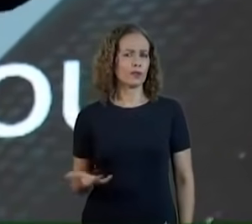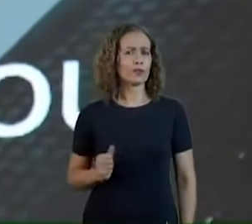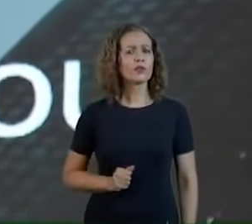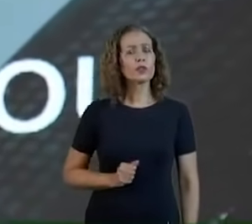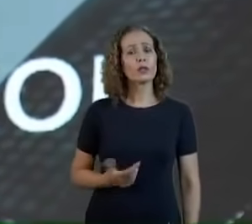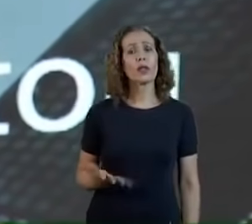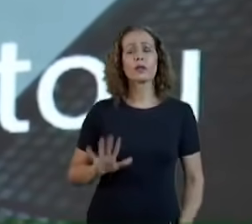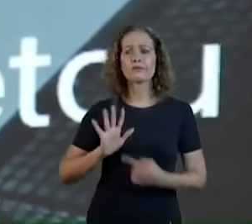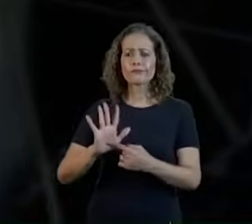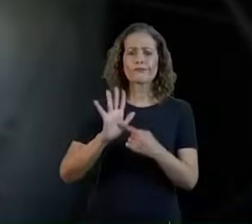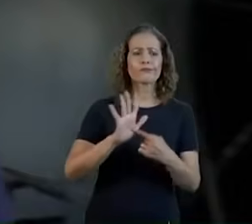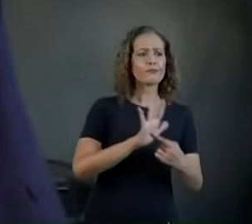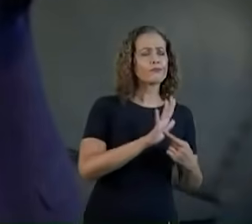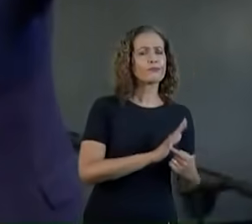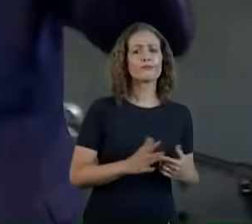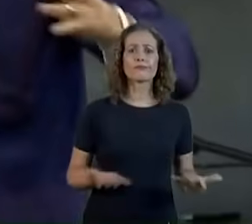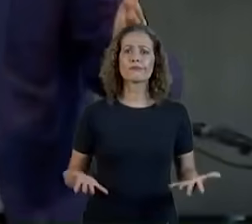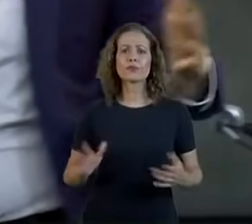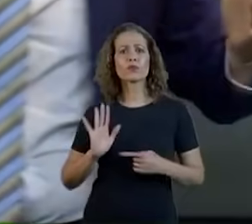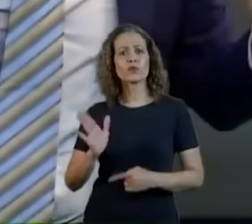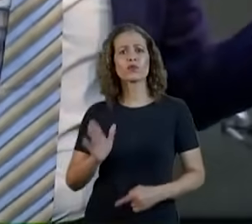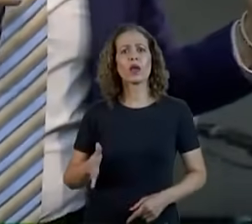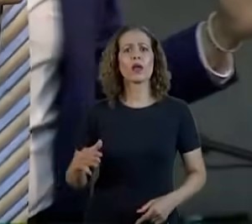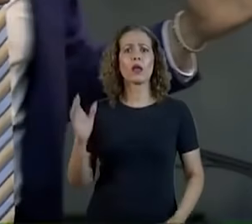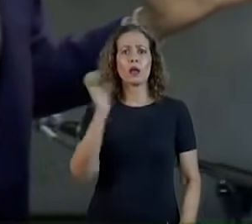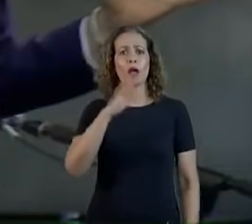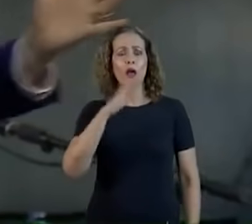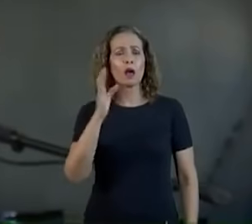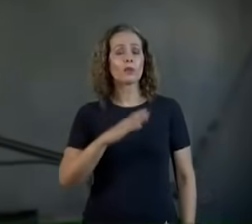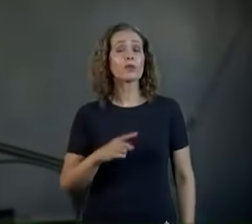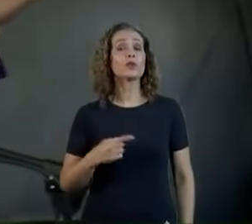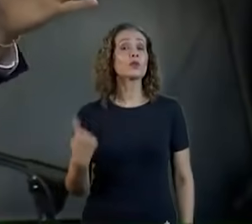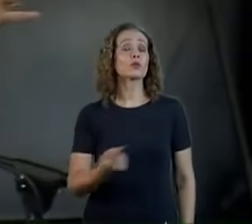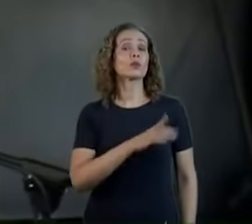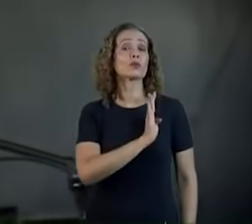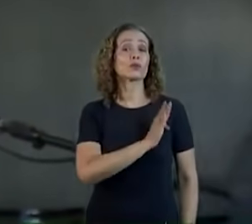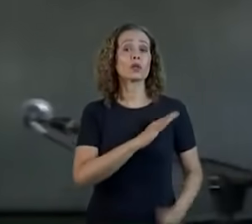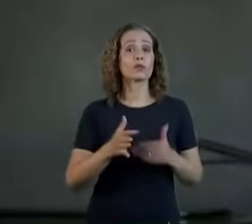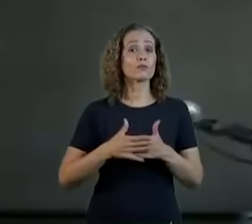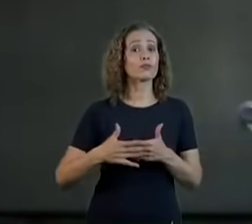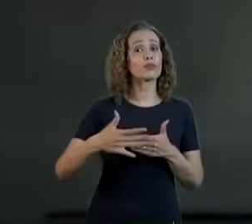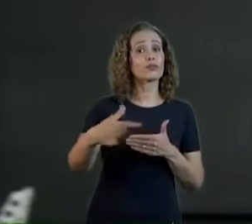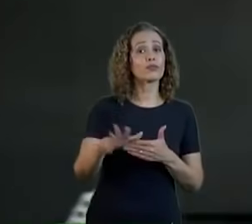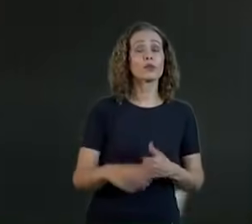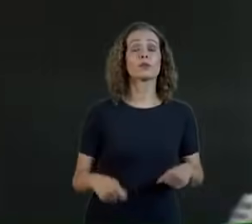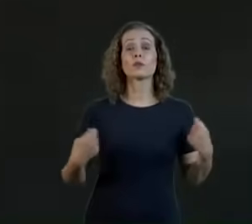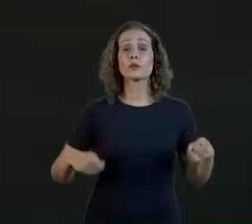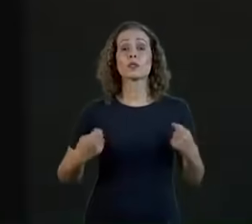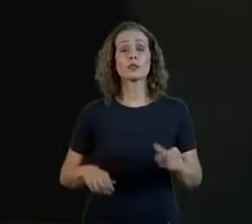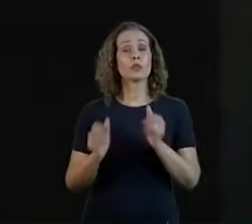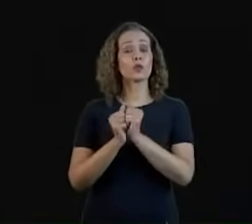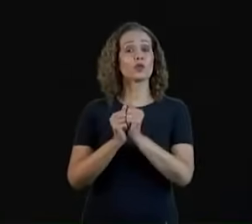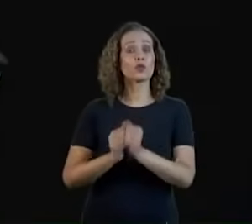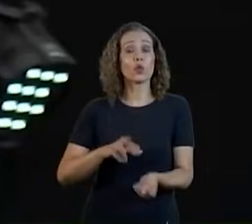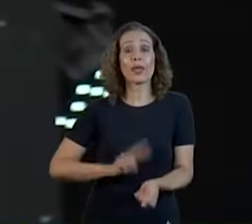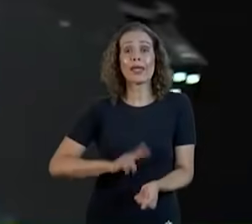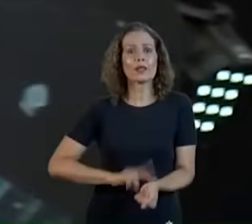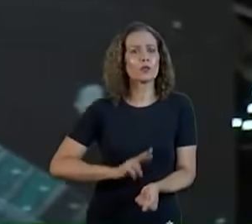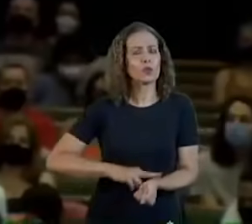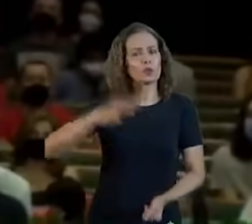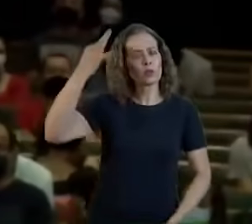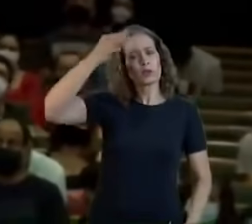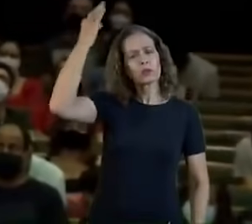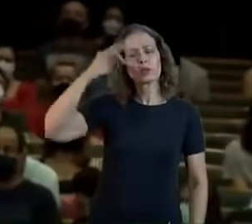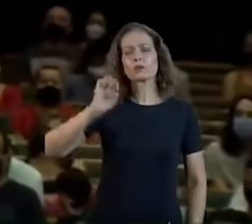sinais da volta de Jesus se apressaram e que daqui para frente nosso coração vai ter que andar no ritmo do Espírito Santo, e se a gente não colocar